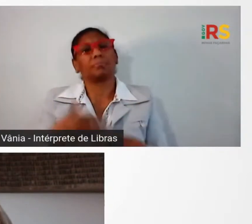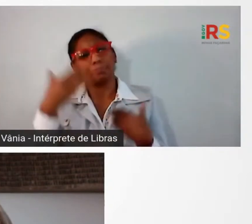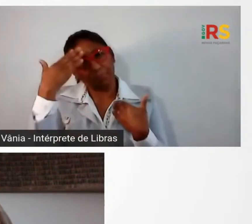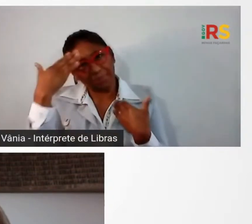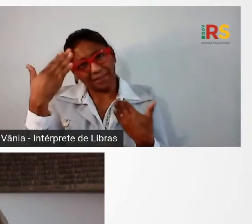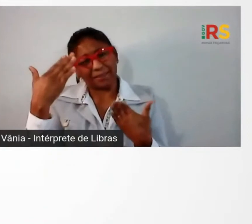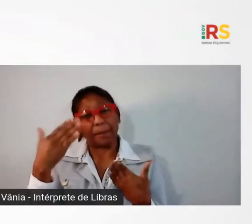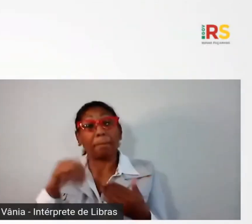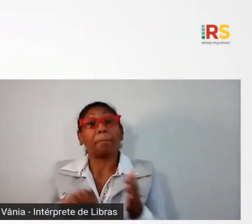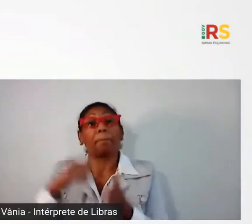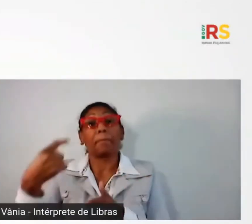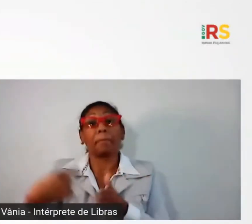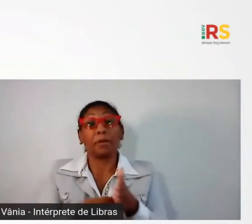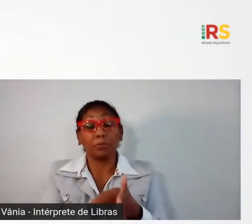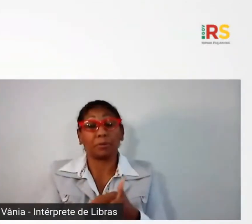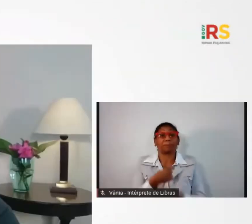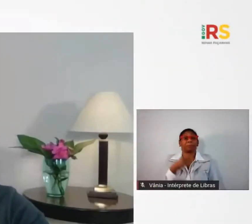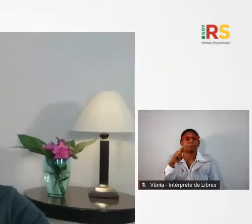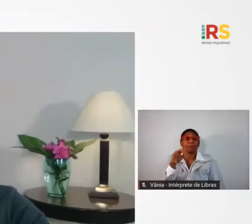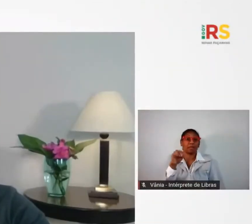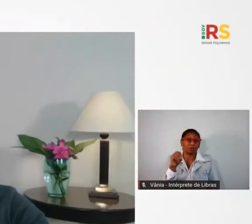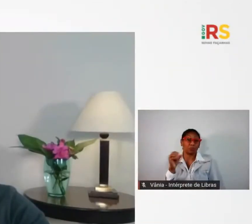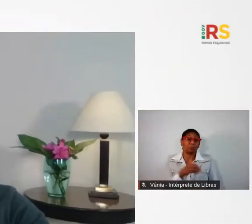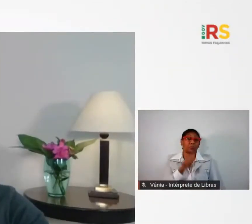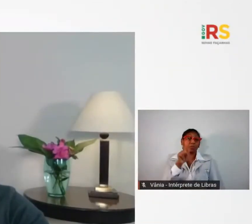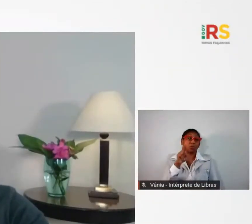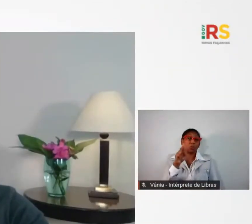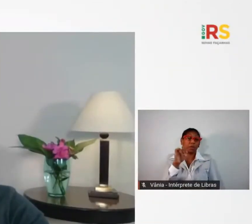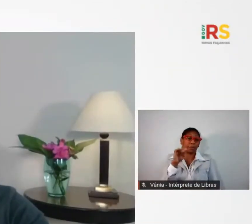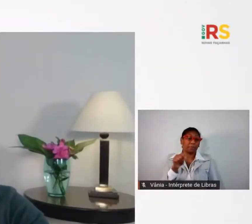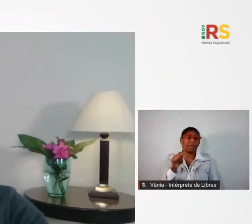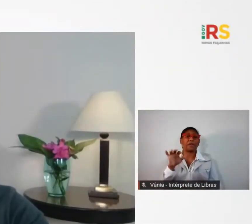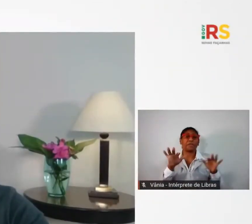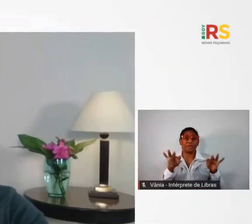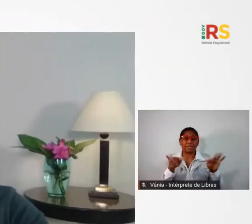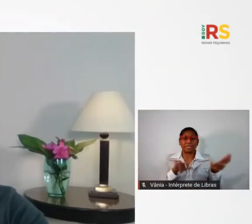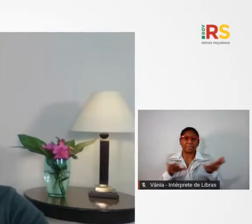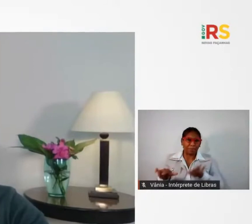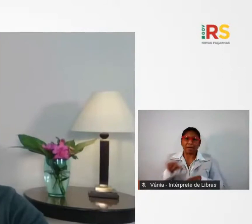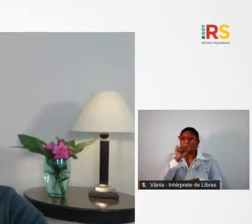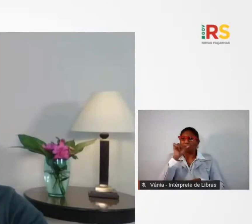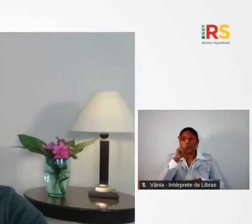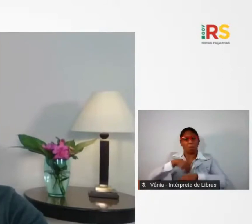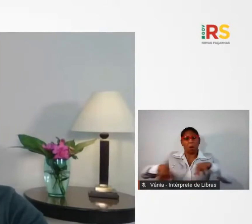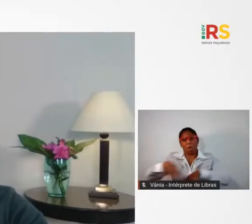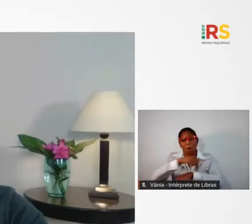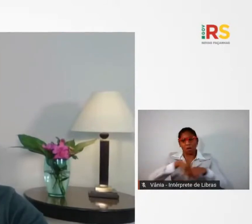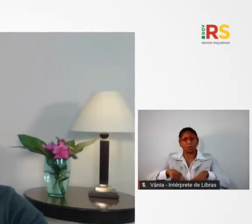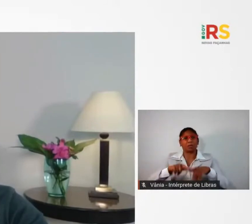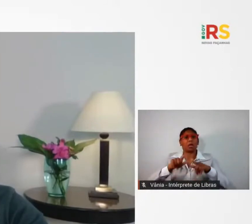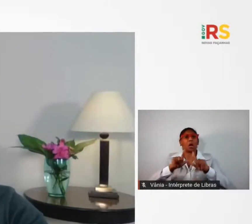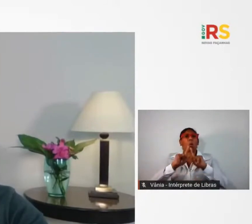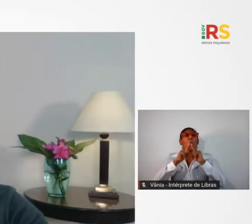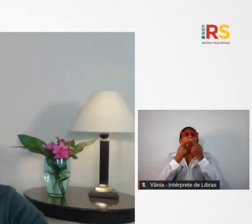perguntas. A primeira é do Lucas Rivas, da Rádio Guaíba, que pergunta: no final de semana, imagens de aglomeração em Gramado viralizaram nas